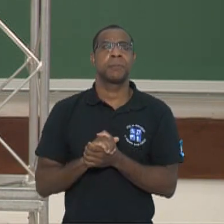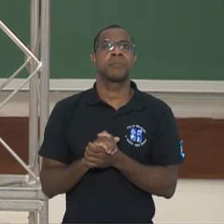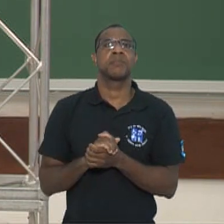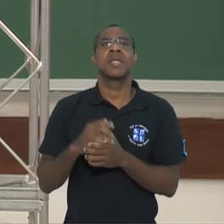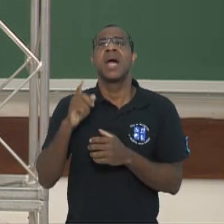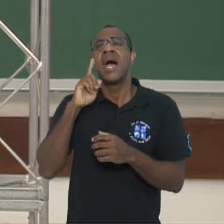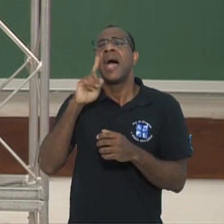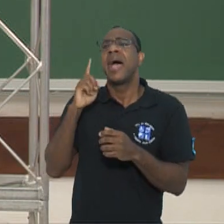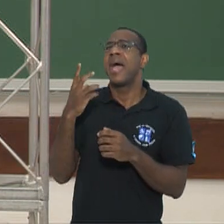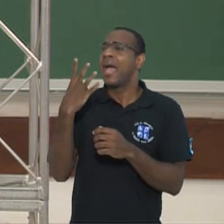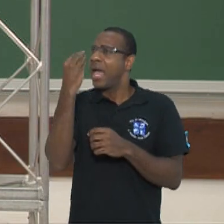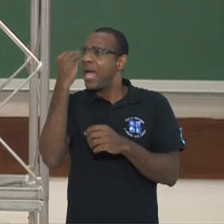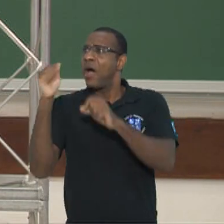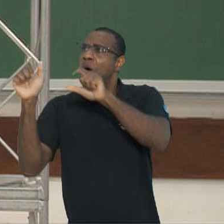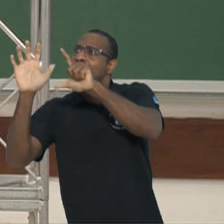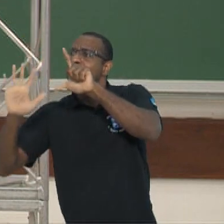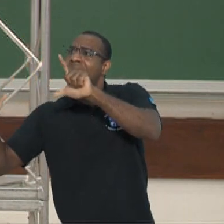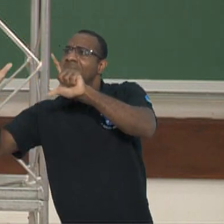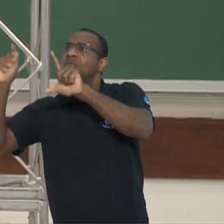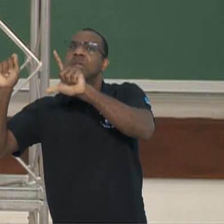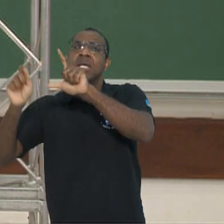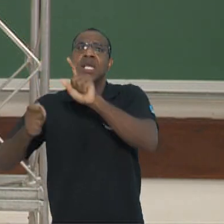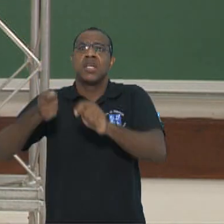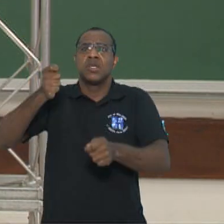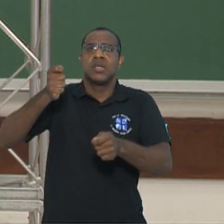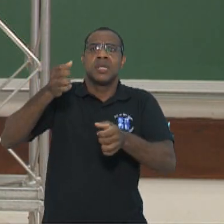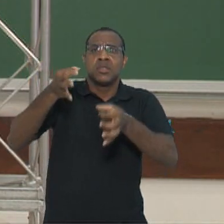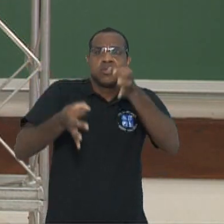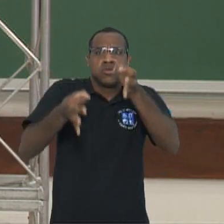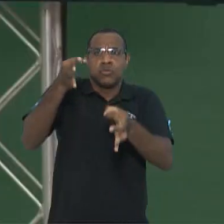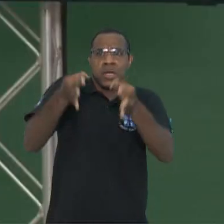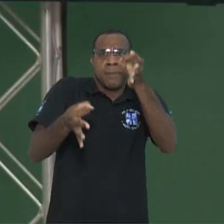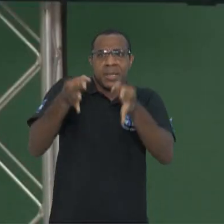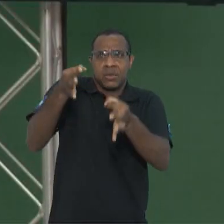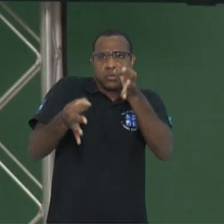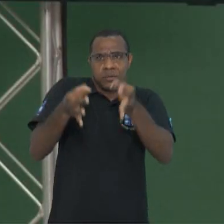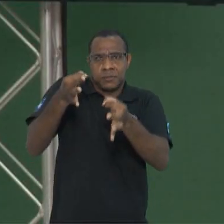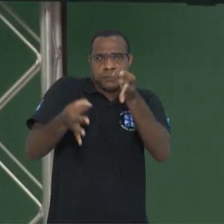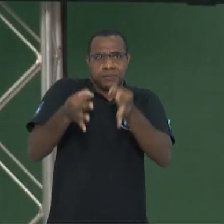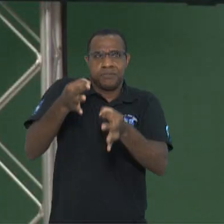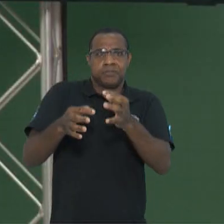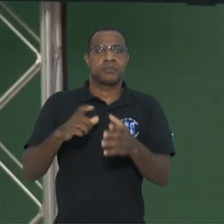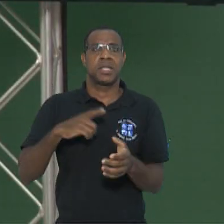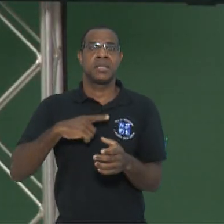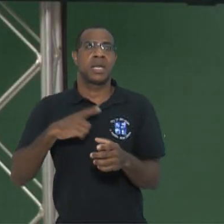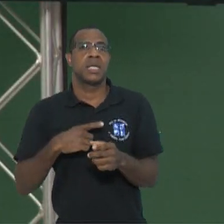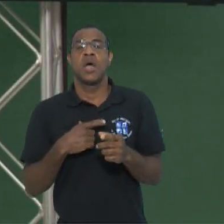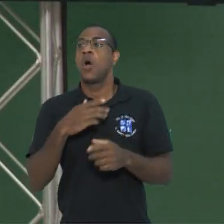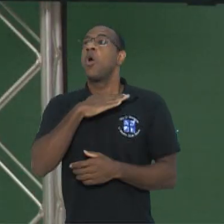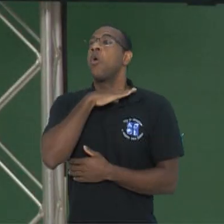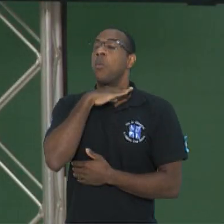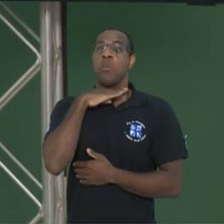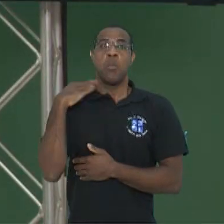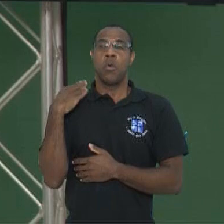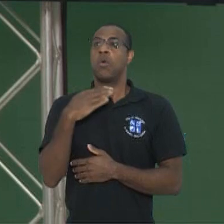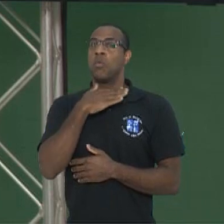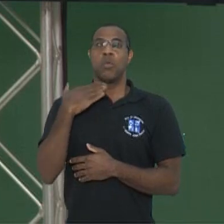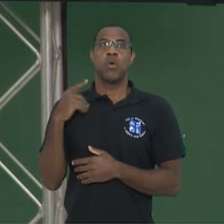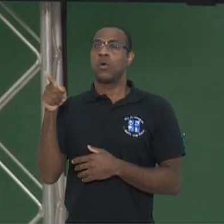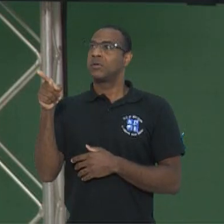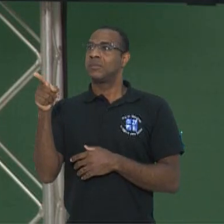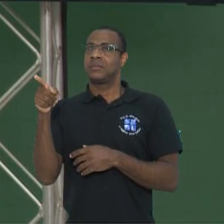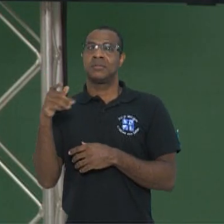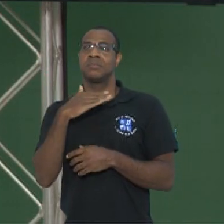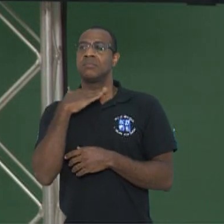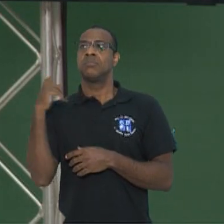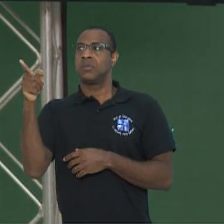imagem representando um julgamento de um morto, então está aqui o morto, é o julgamento do tribunal de